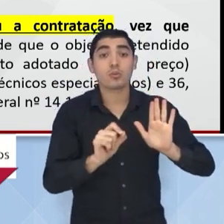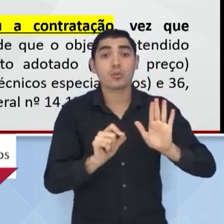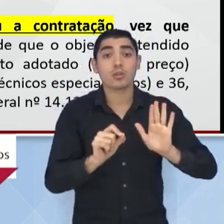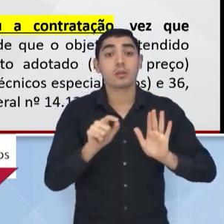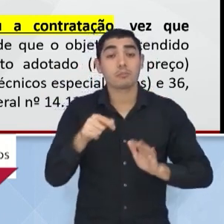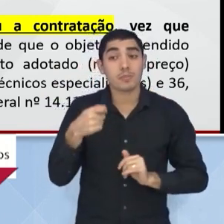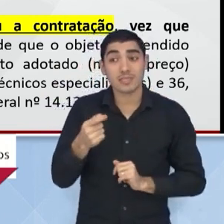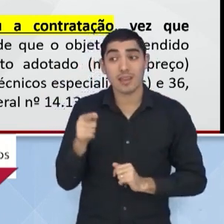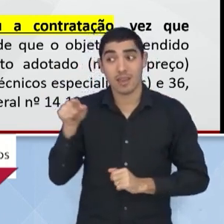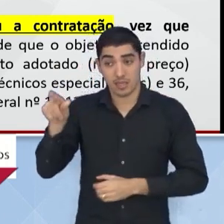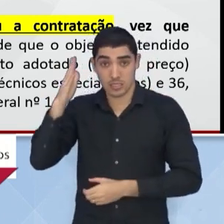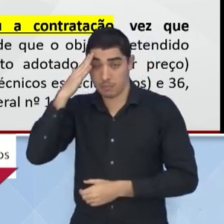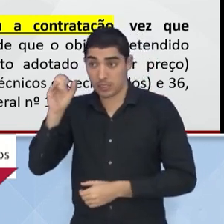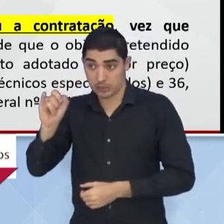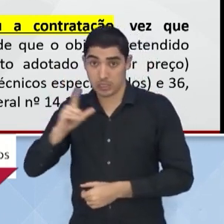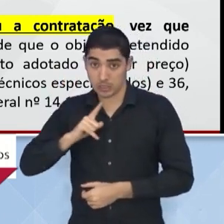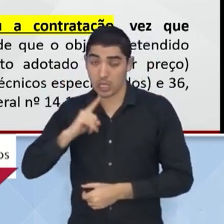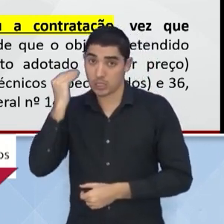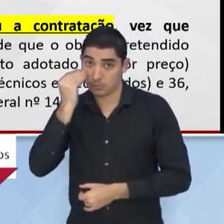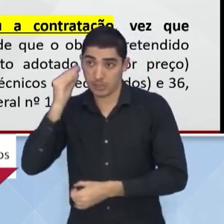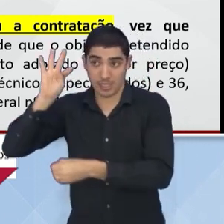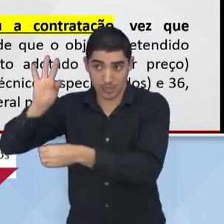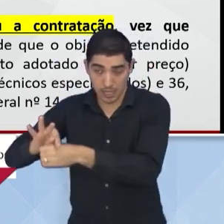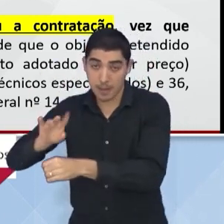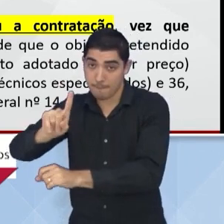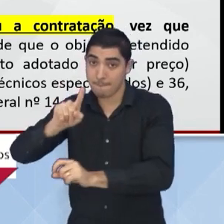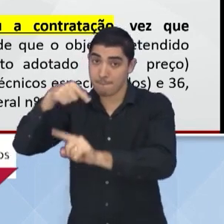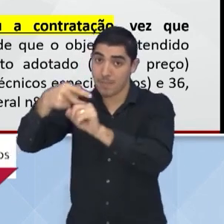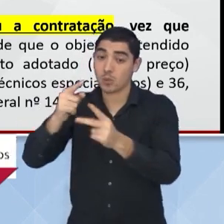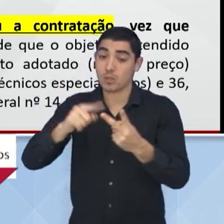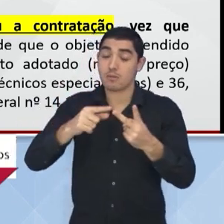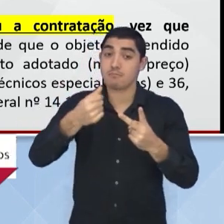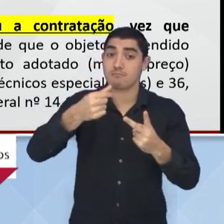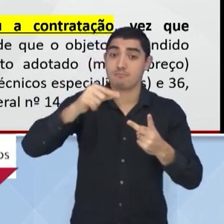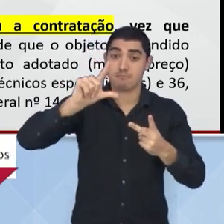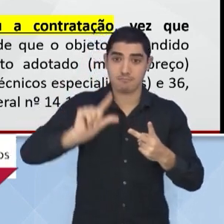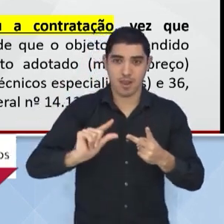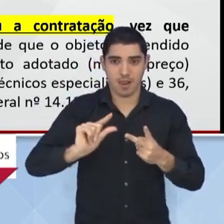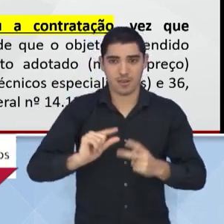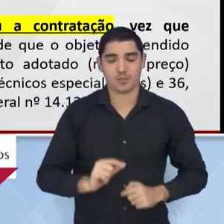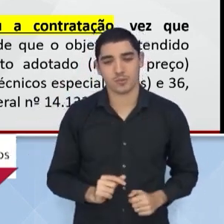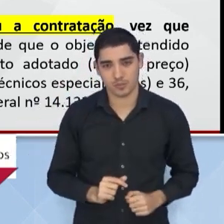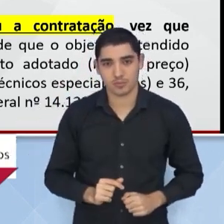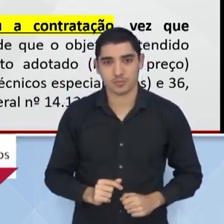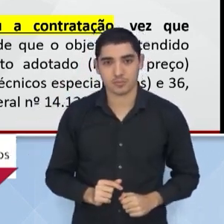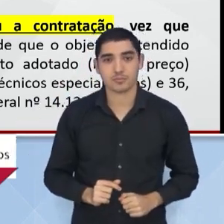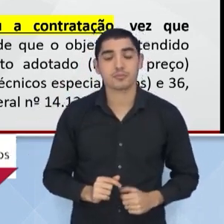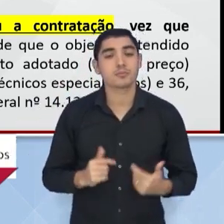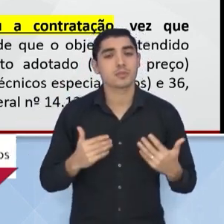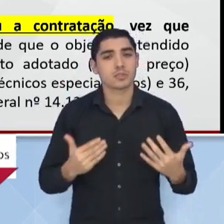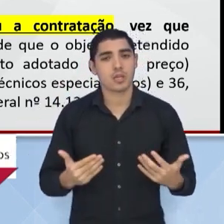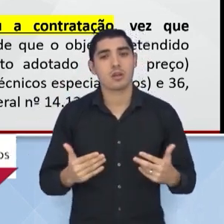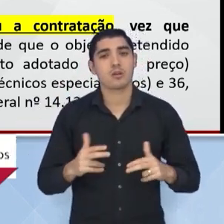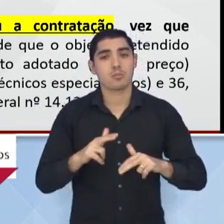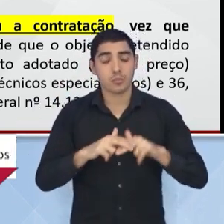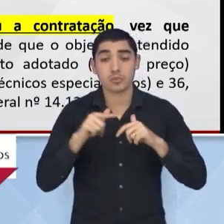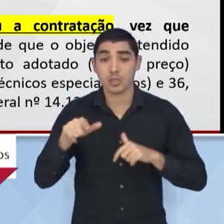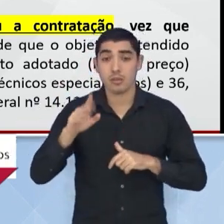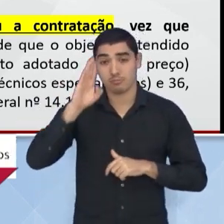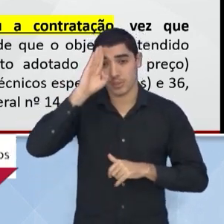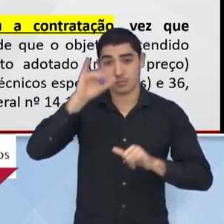preço tá então a o critério de julgamento estava in compativo com aquele objeto tá então o principal recado aqui